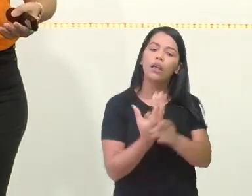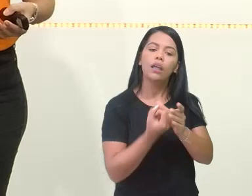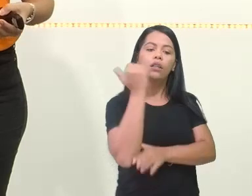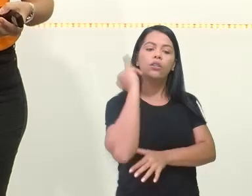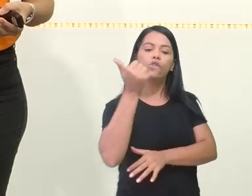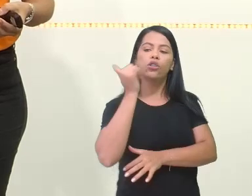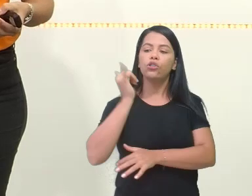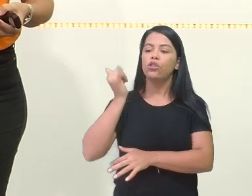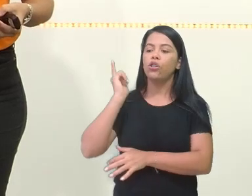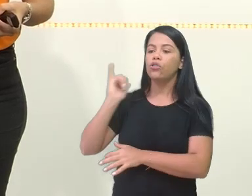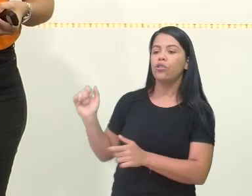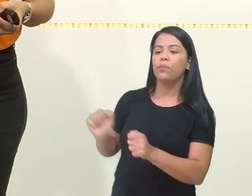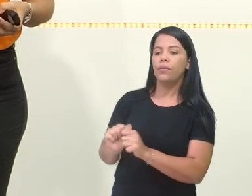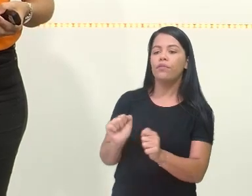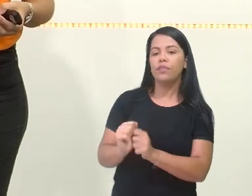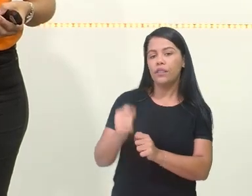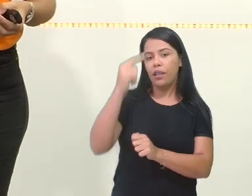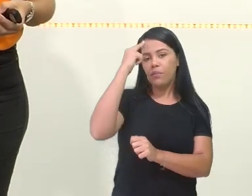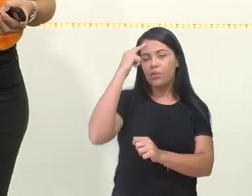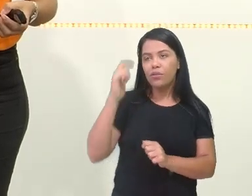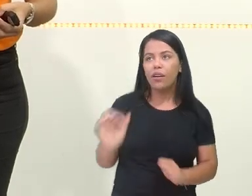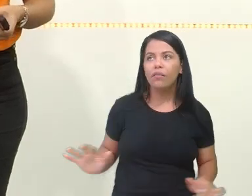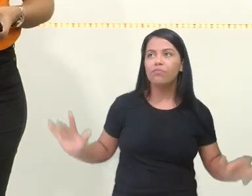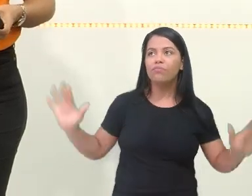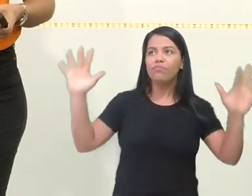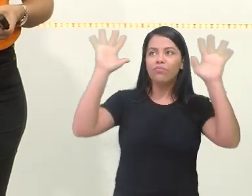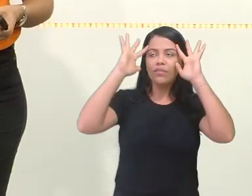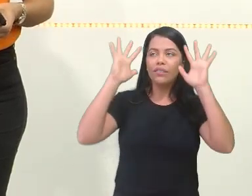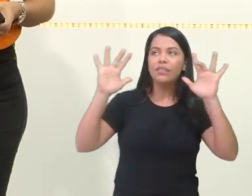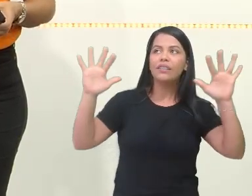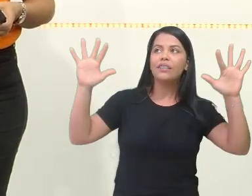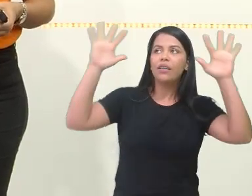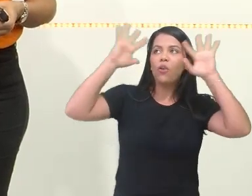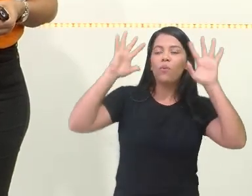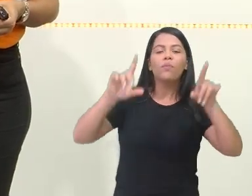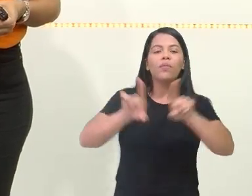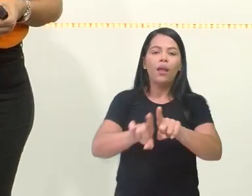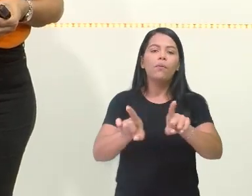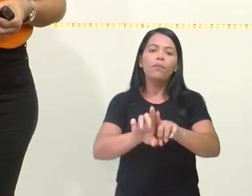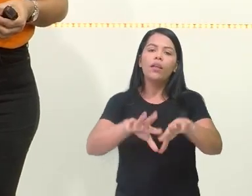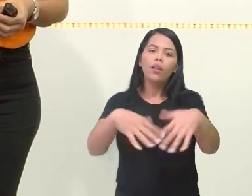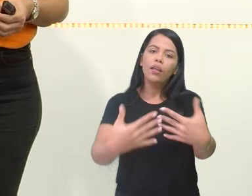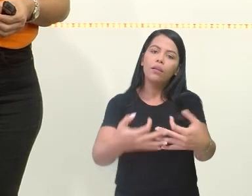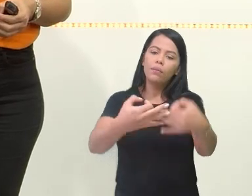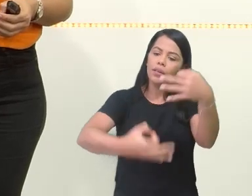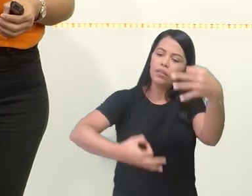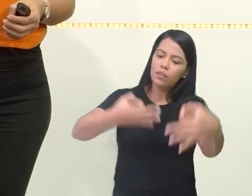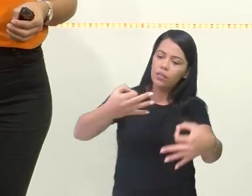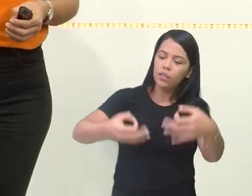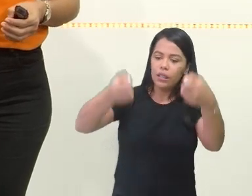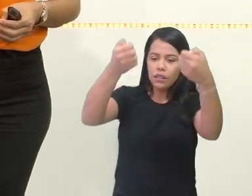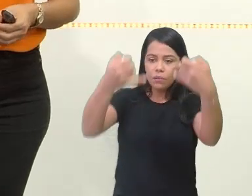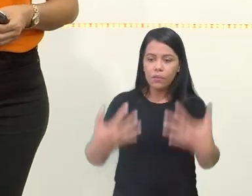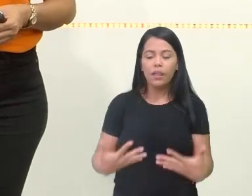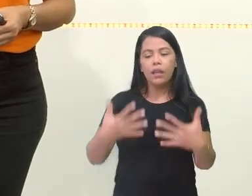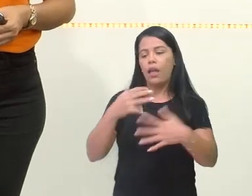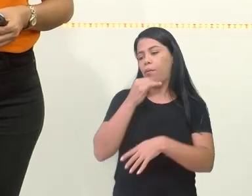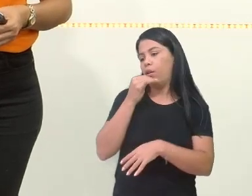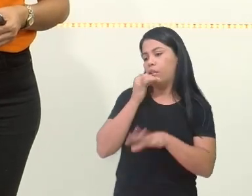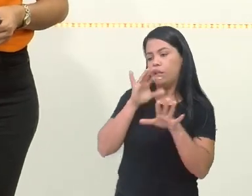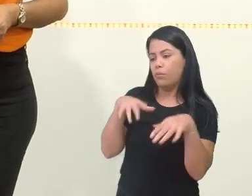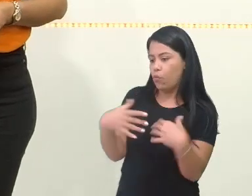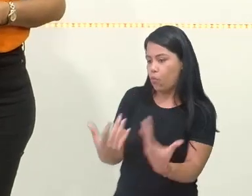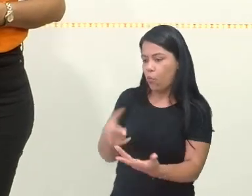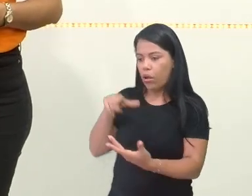das pessoas, não é? E para justificar também quando os pescadores, quando não têm uma boa pesca,